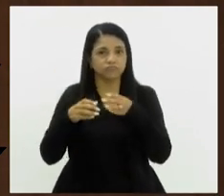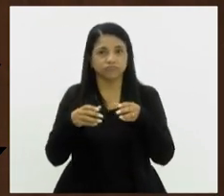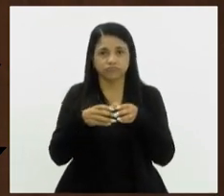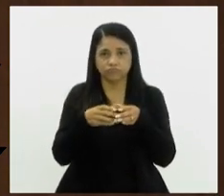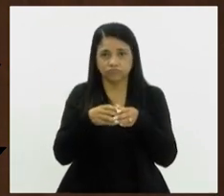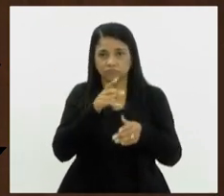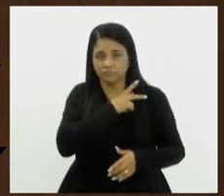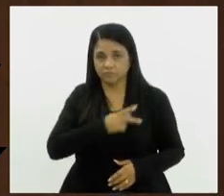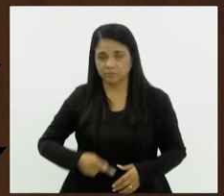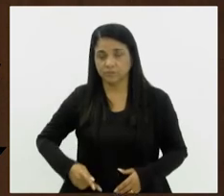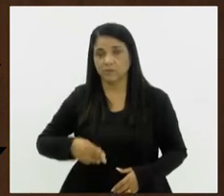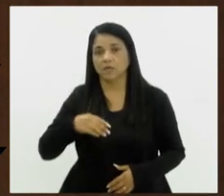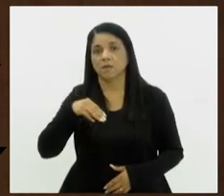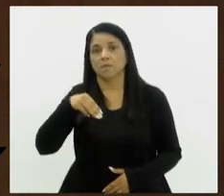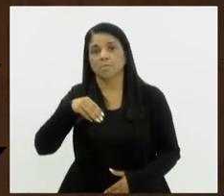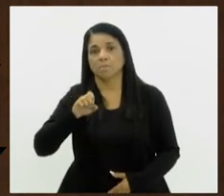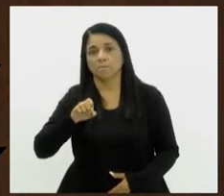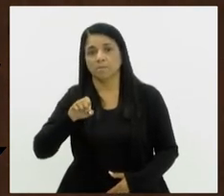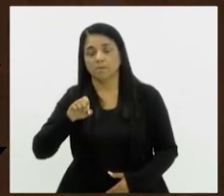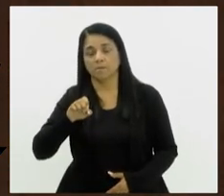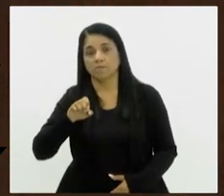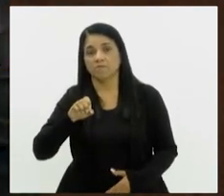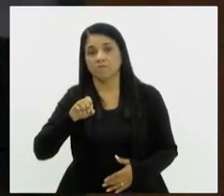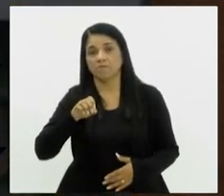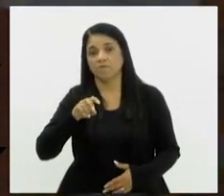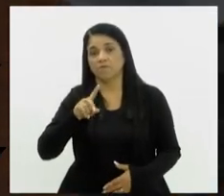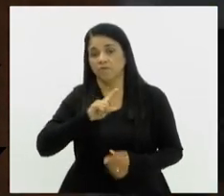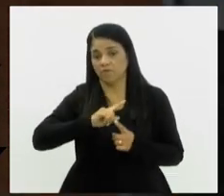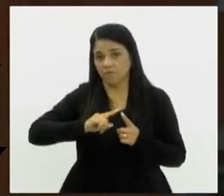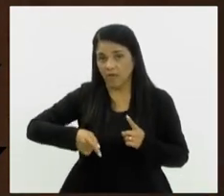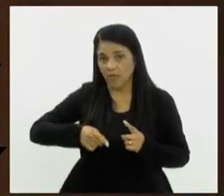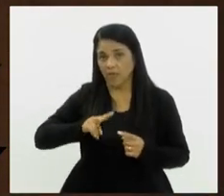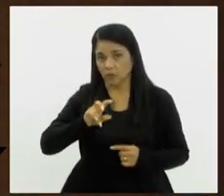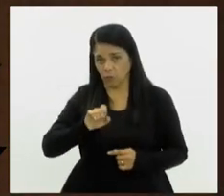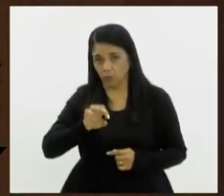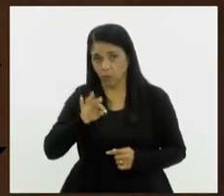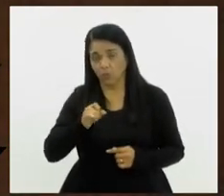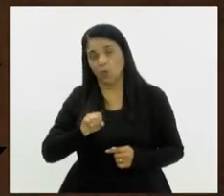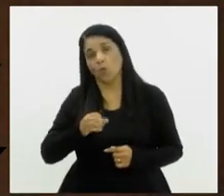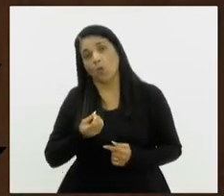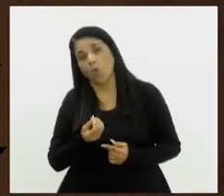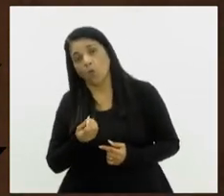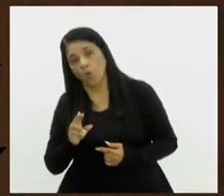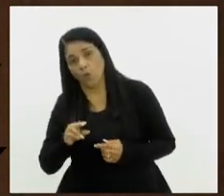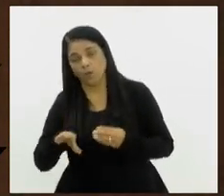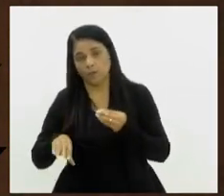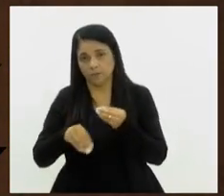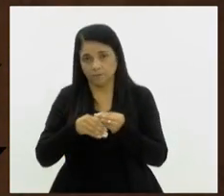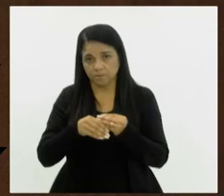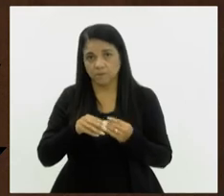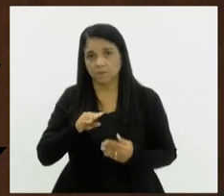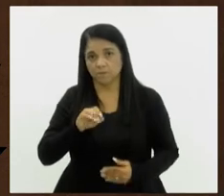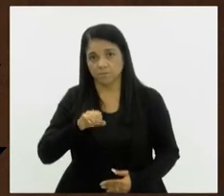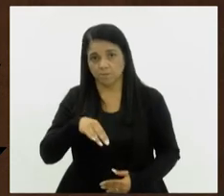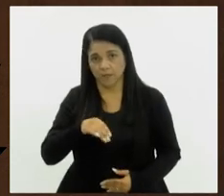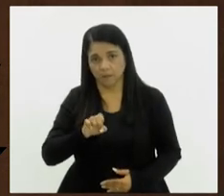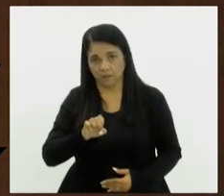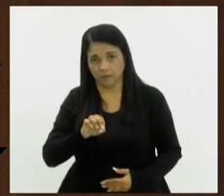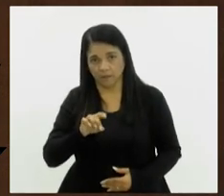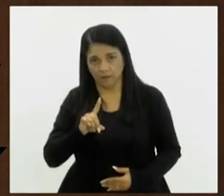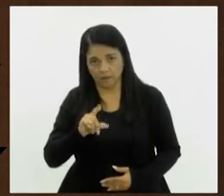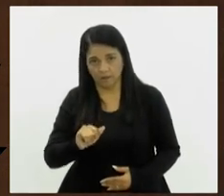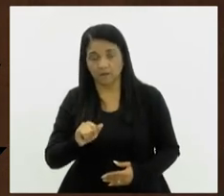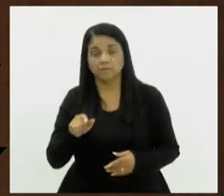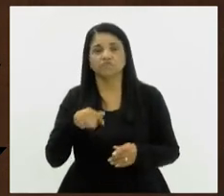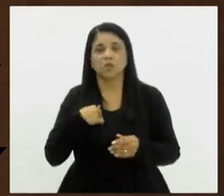vetos, e eu dei pela derrubada do veto. Mas eu tenho certeza que, no momento mais propício, espero que o quanto antes, que o governador